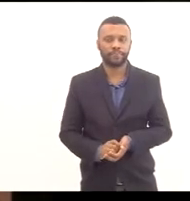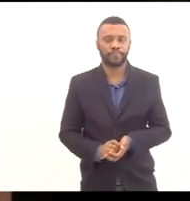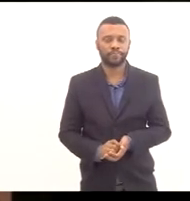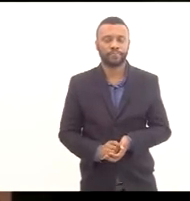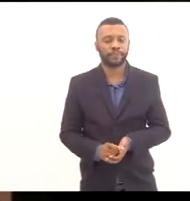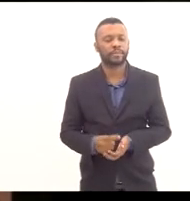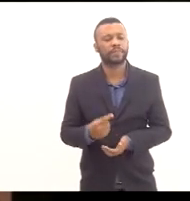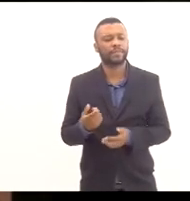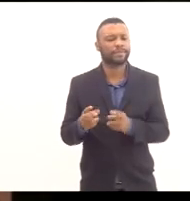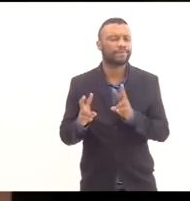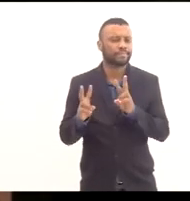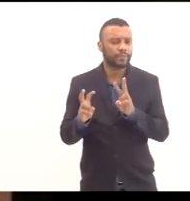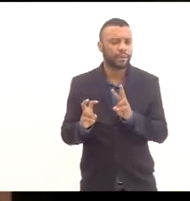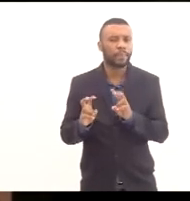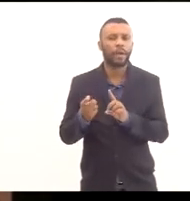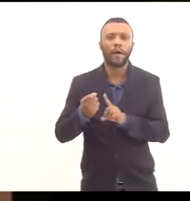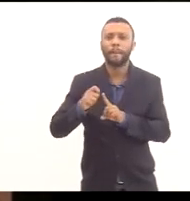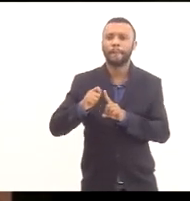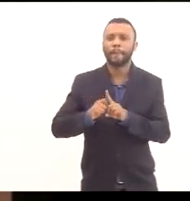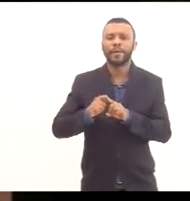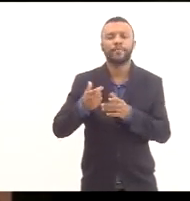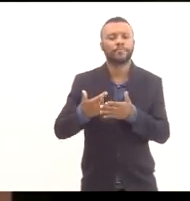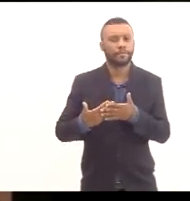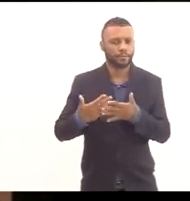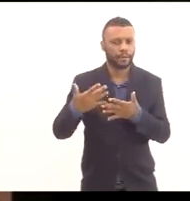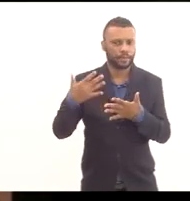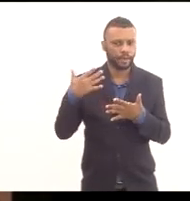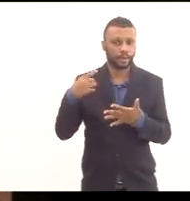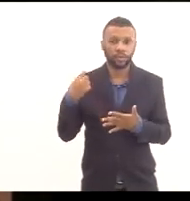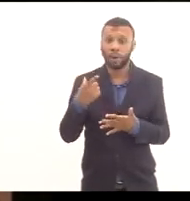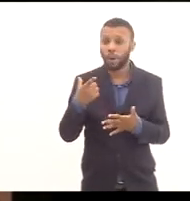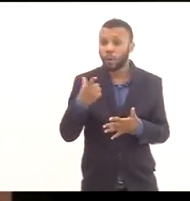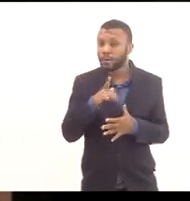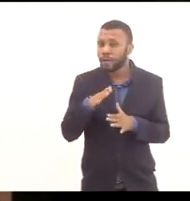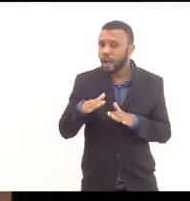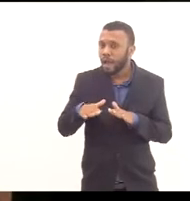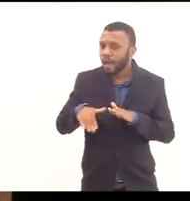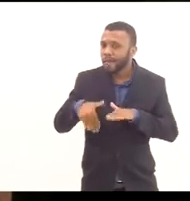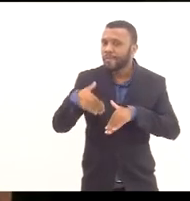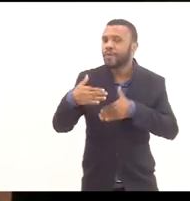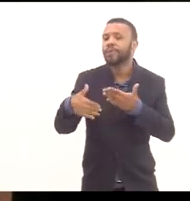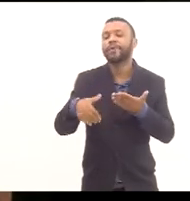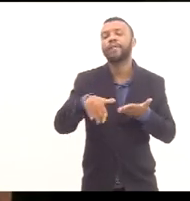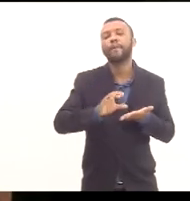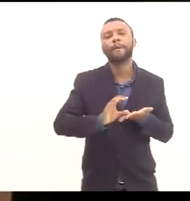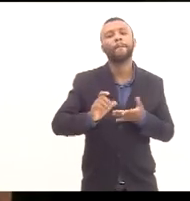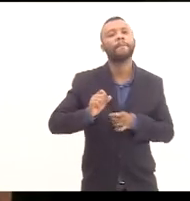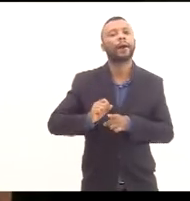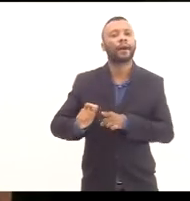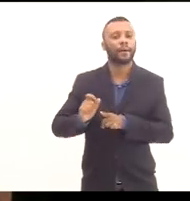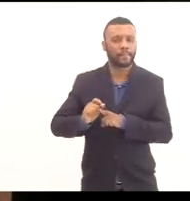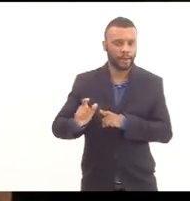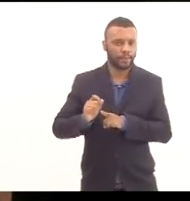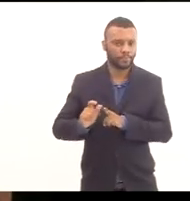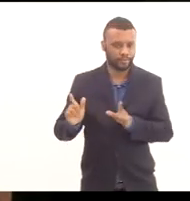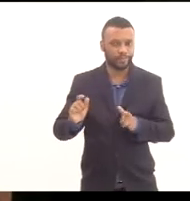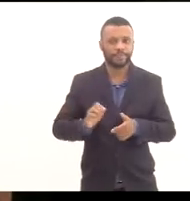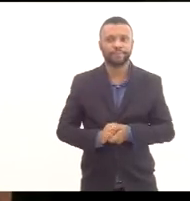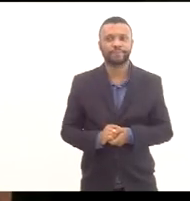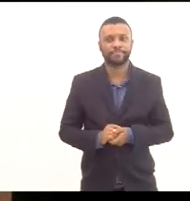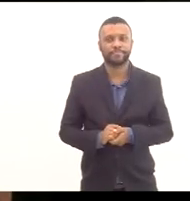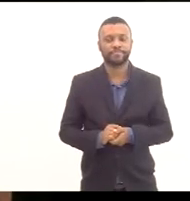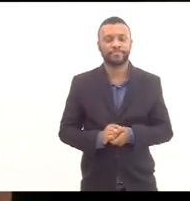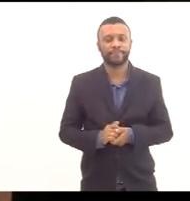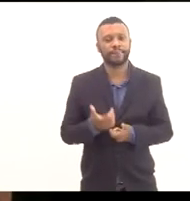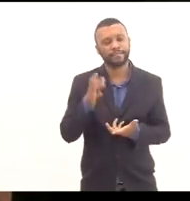relação ao mês passado a gente conseguiu evoluir nessa questão do pagamento e foi